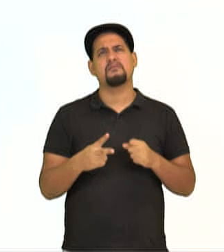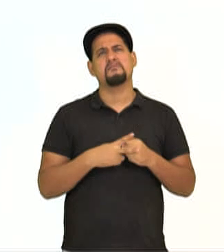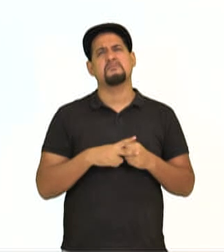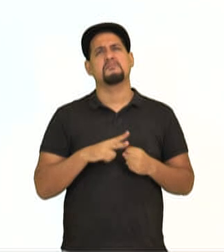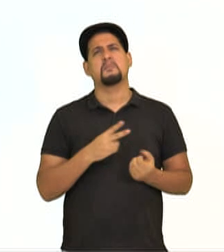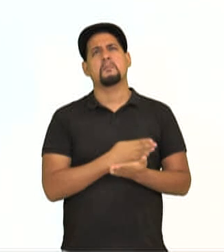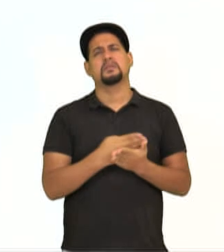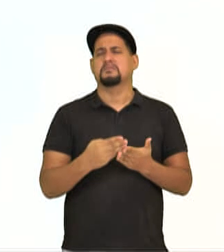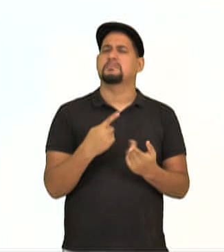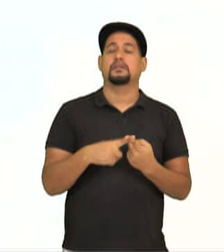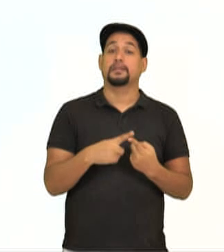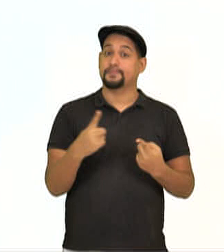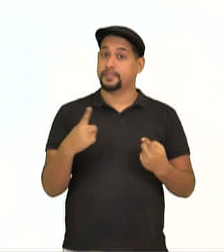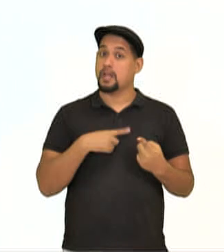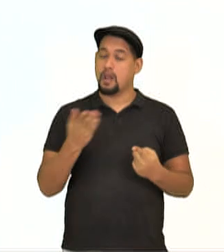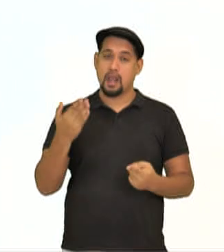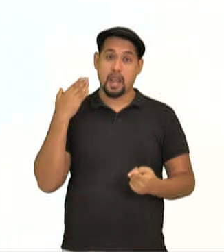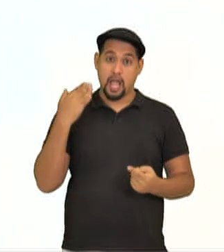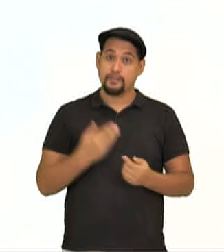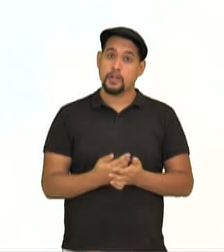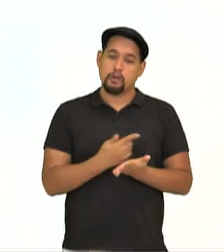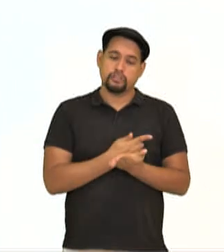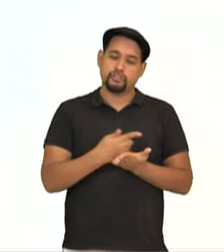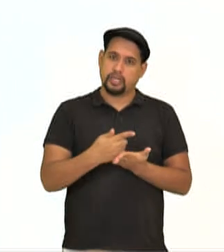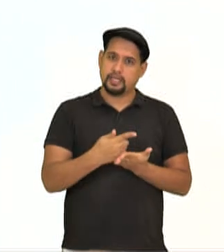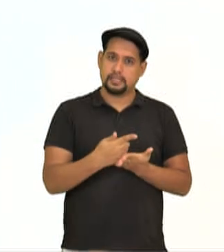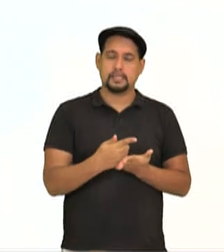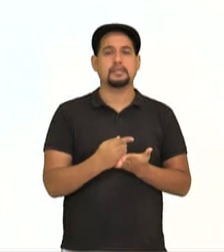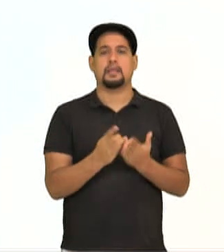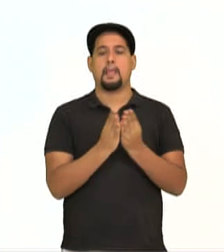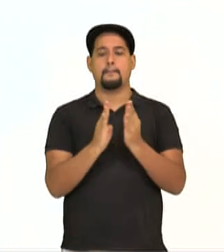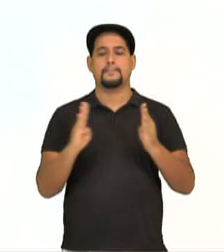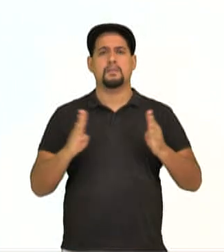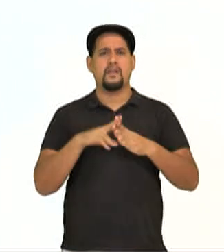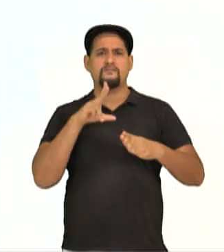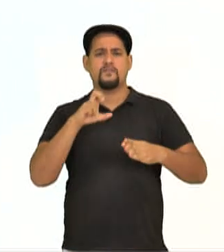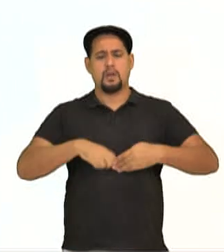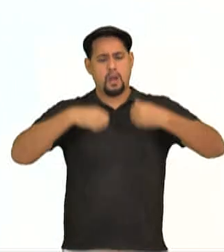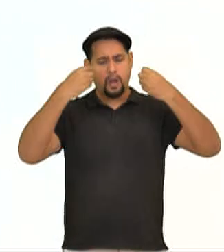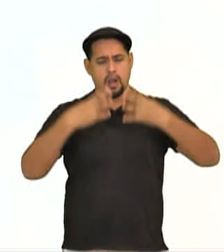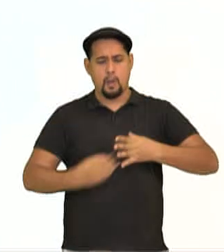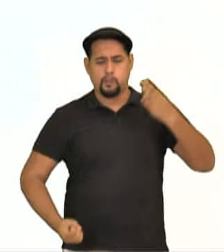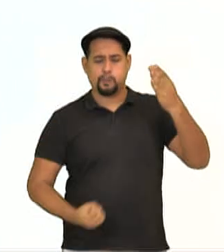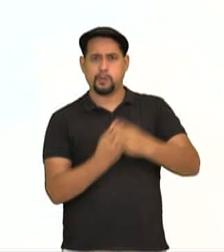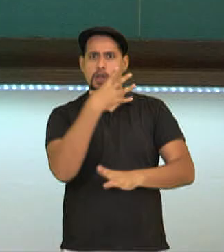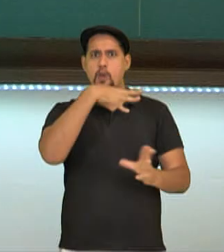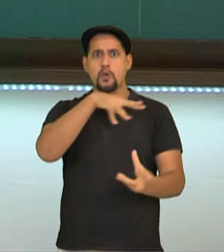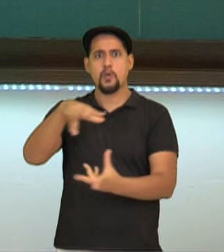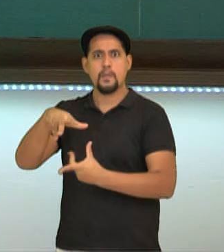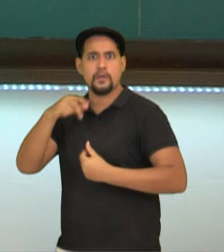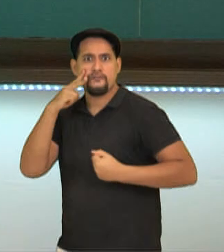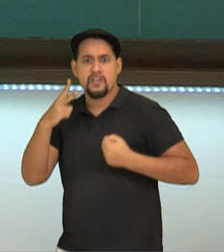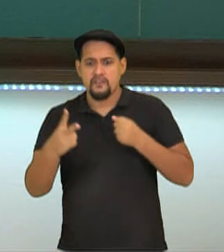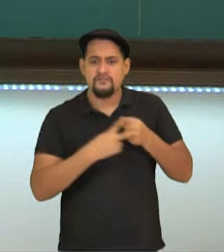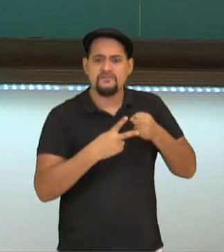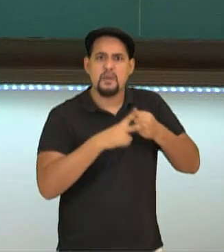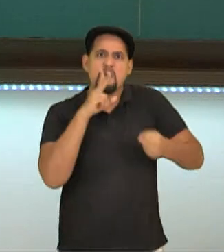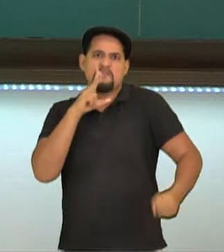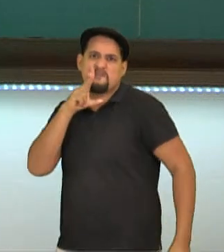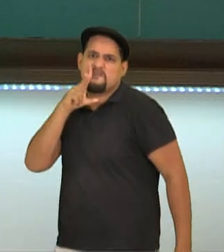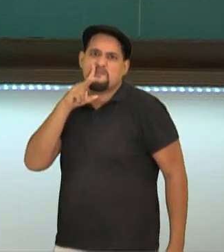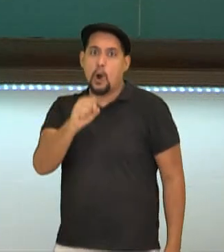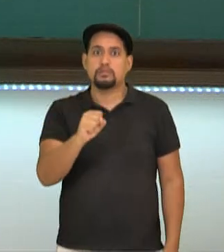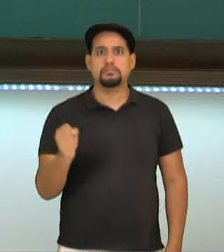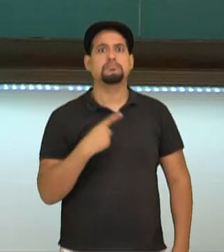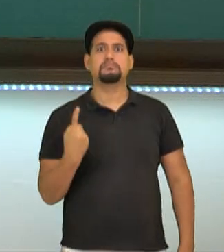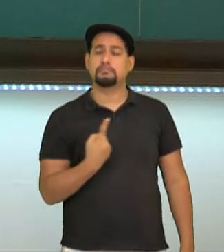texto bíblico do Gênesis é tão poderoso que dá conta de expressar a criação do mundo. Veja, o verbo é poderosíssimo